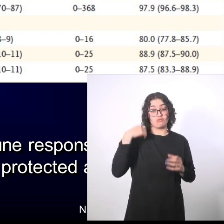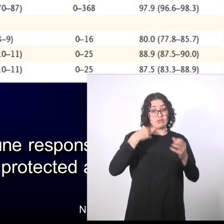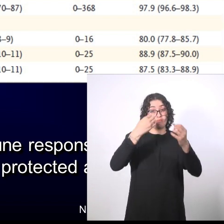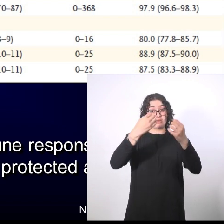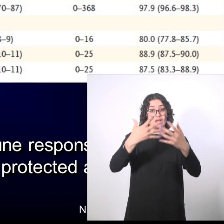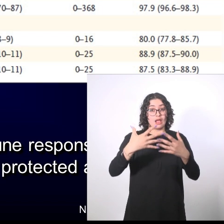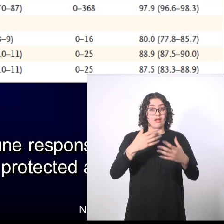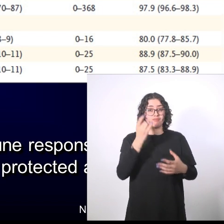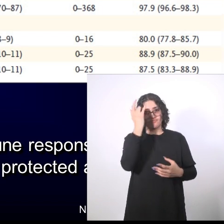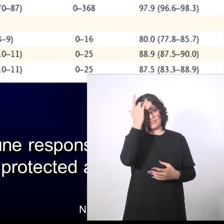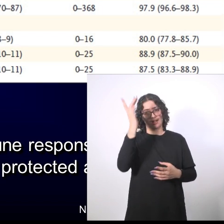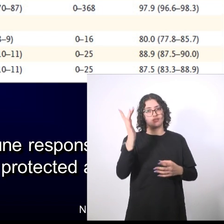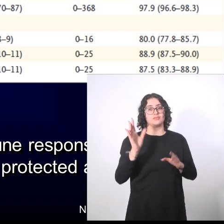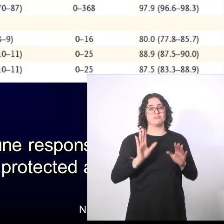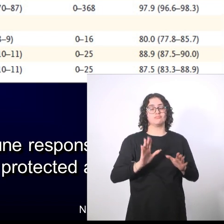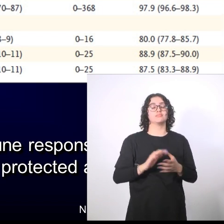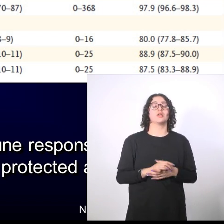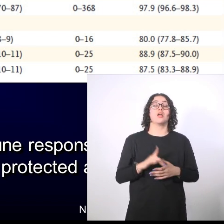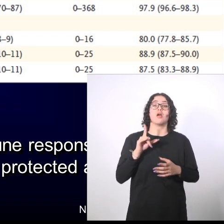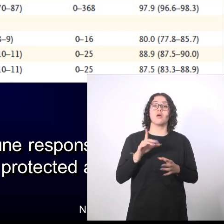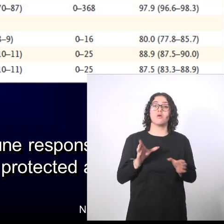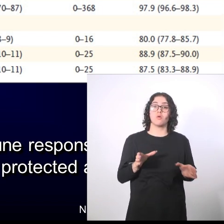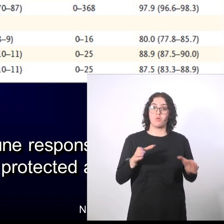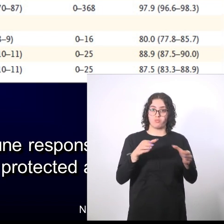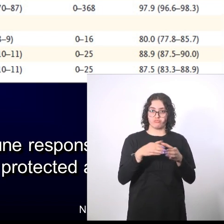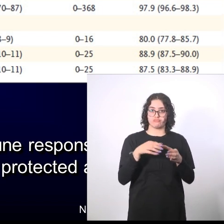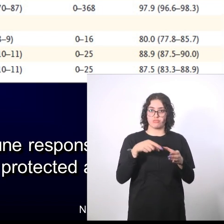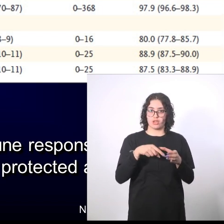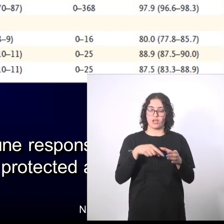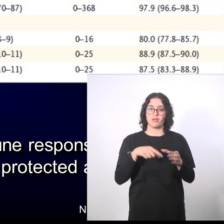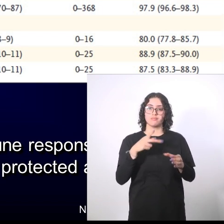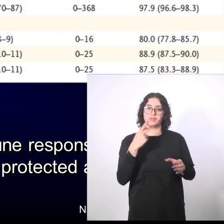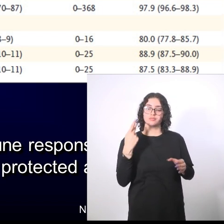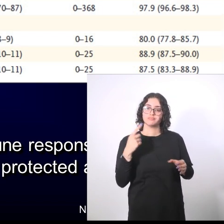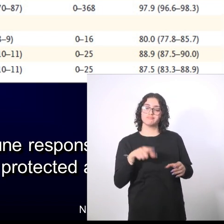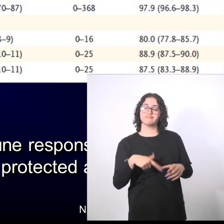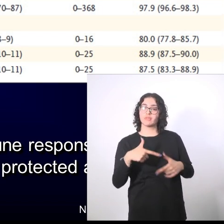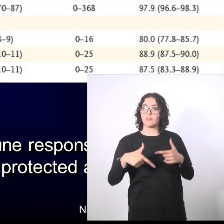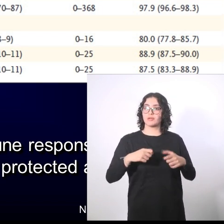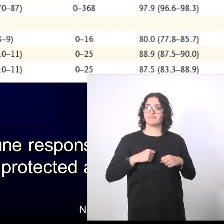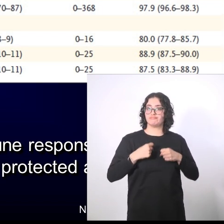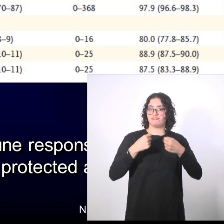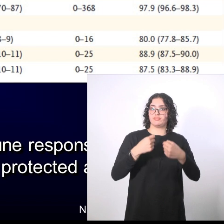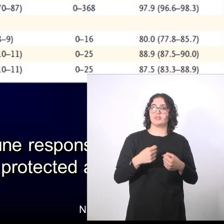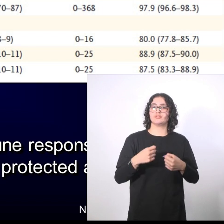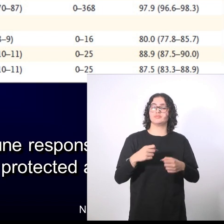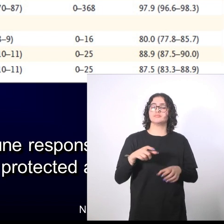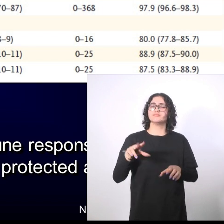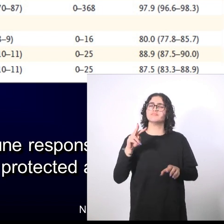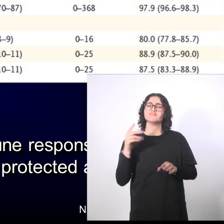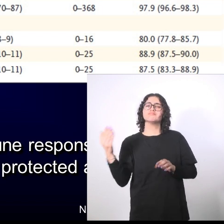forma didática. Um grupo, eram voluntários todos, um grupo recebeu a ACAN